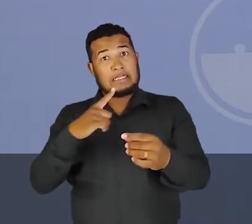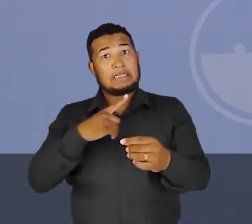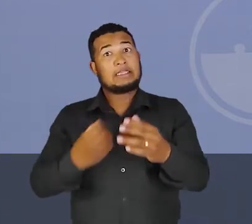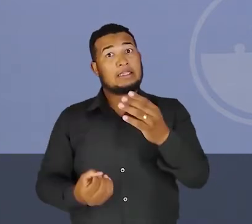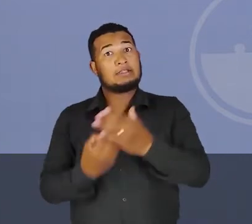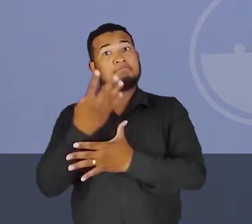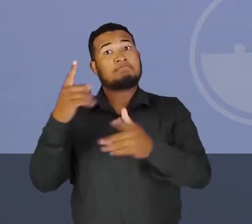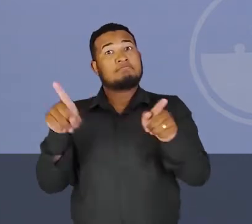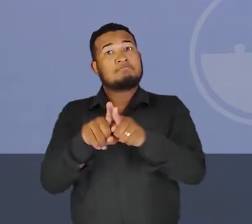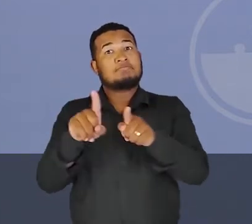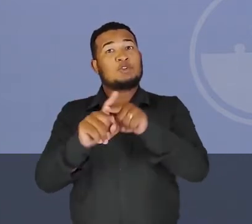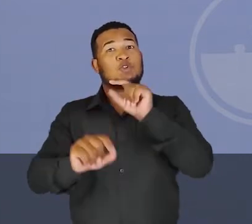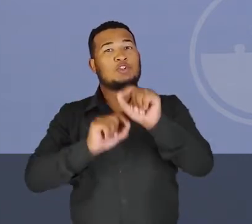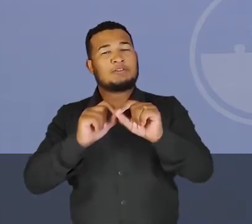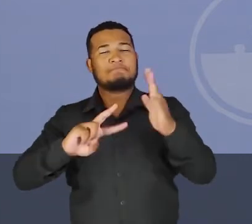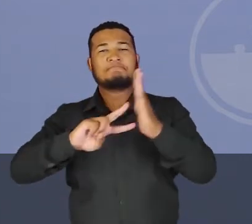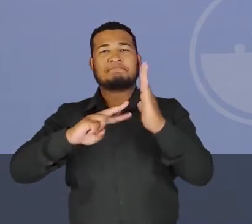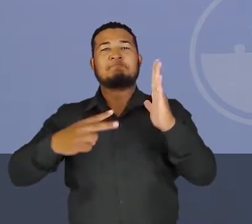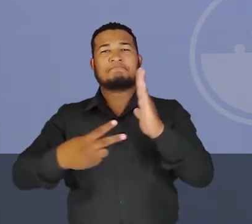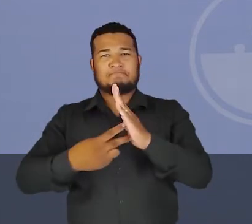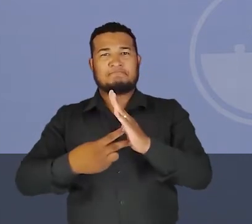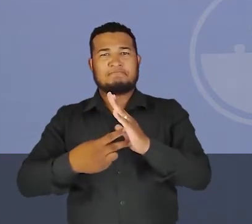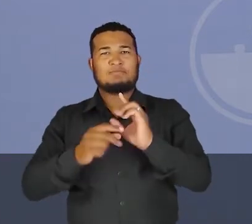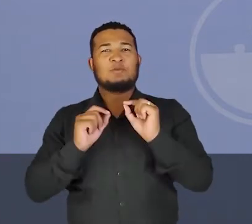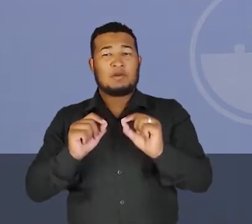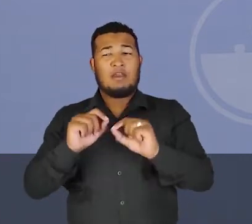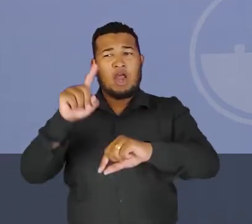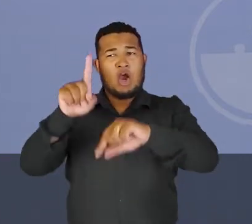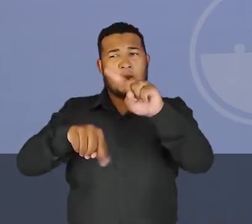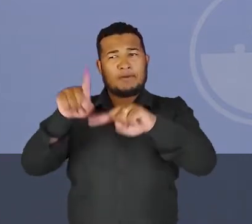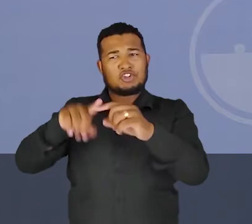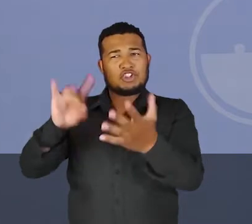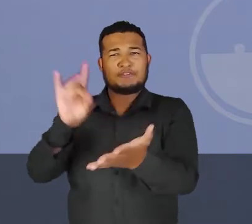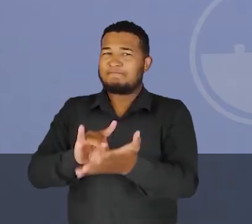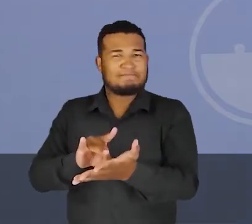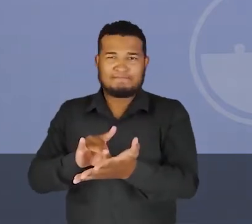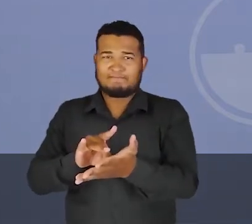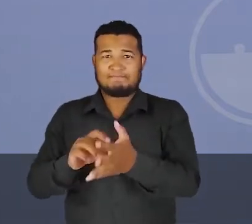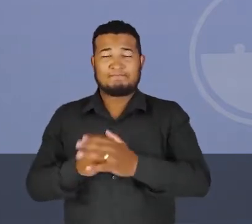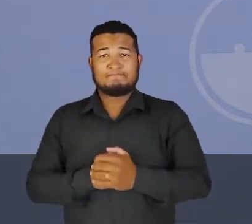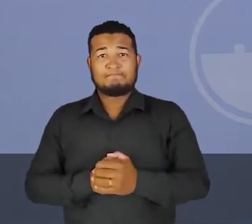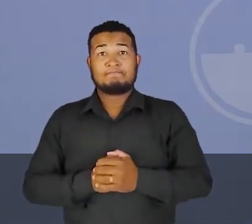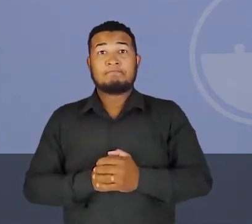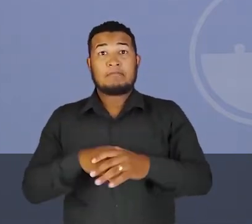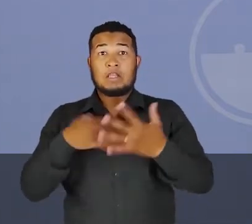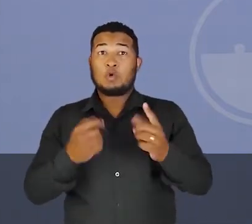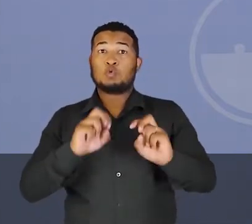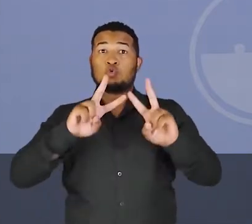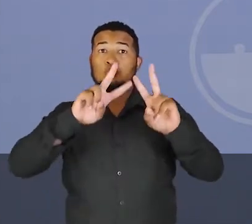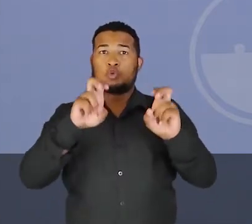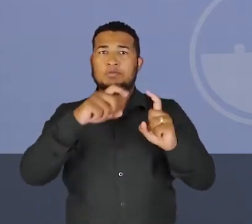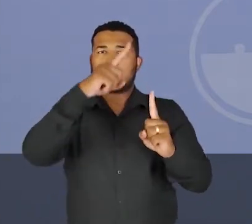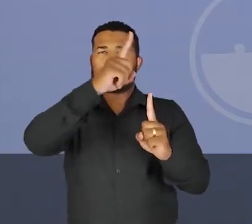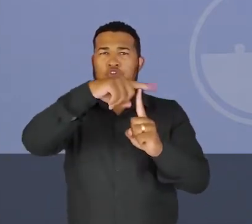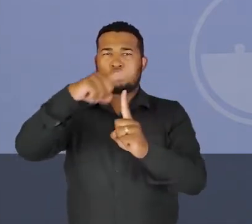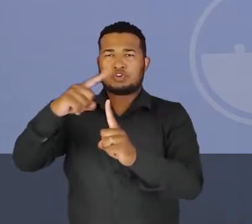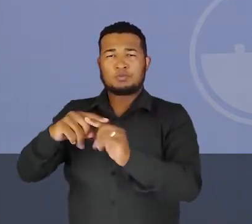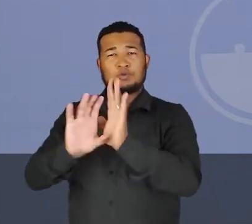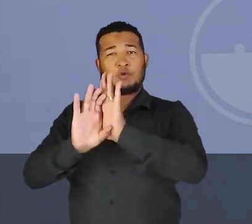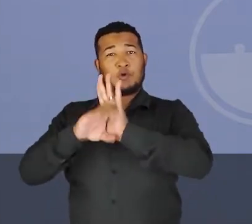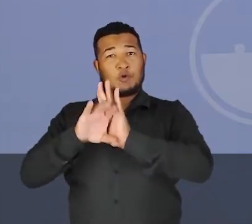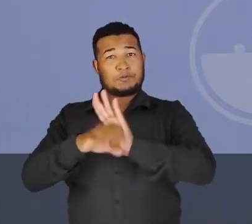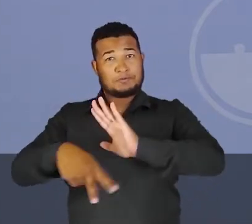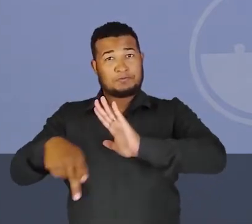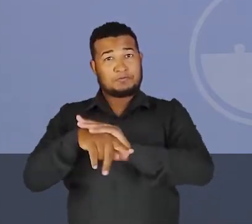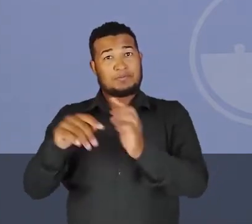então tem essa imaterialidade. Bom, numa questão da classificação das artes, a definição de arte é